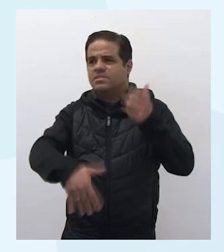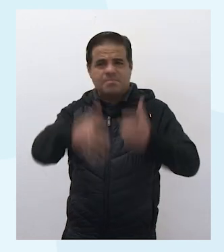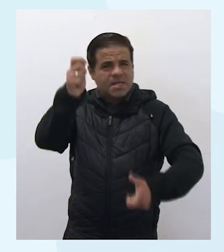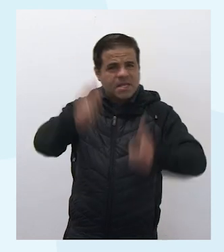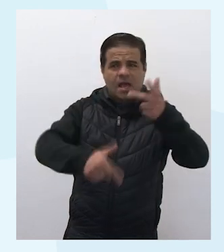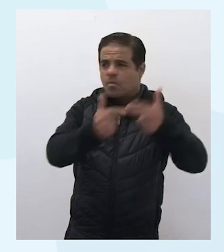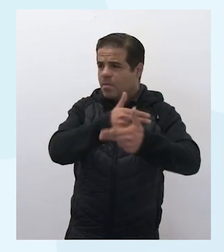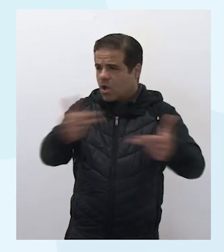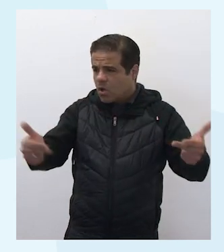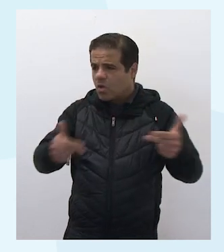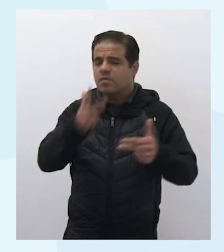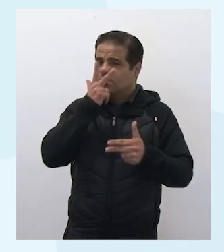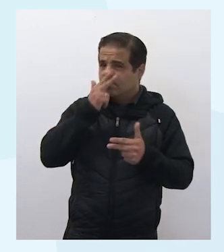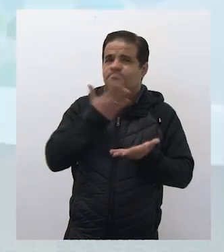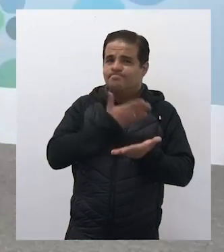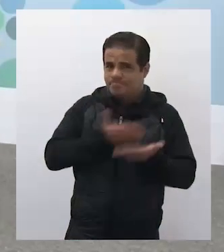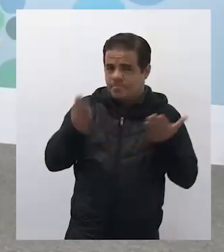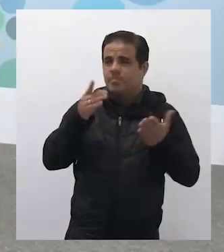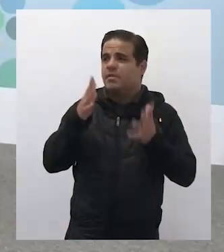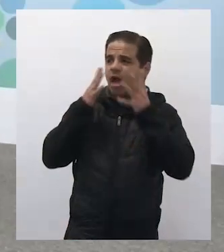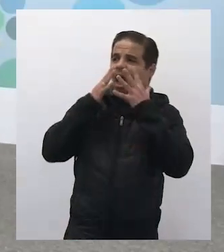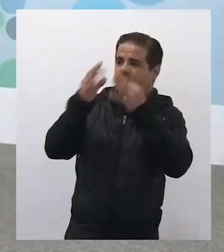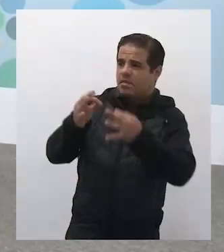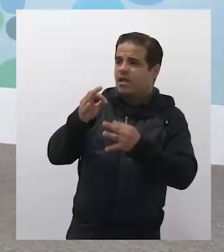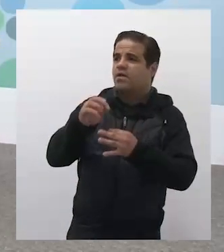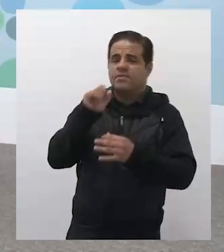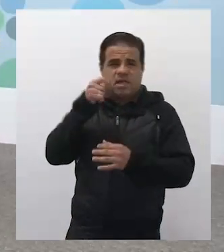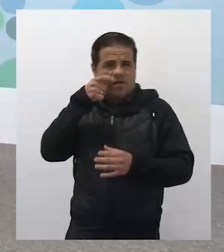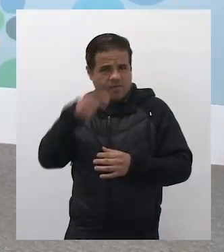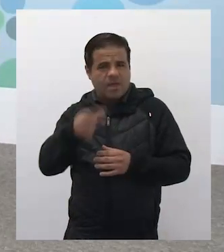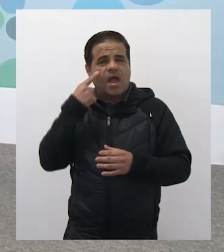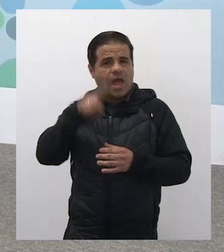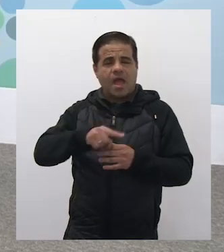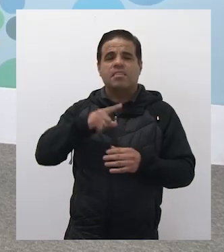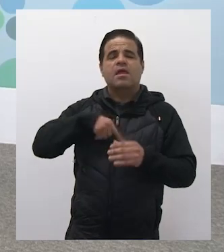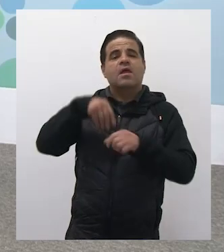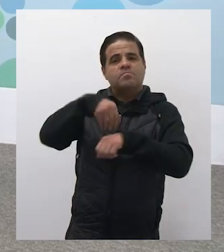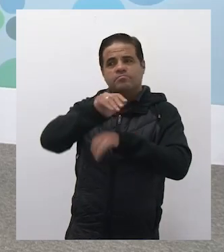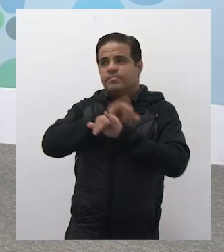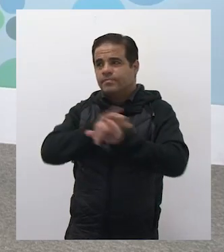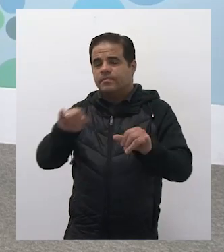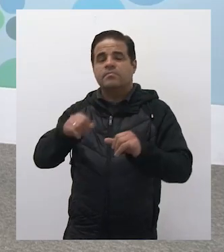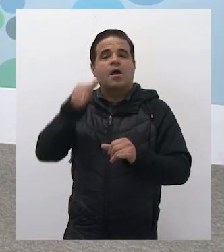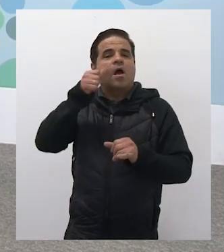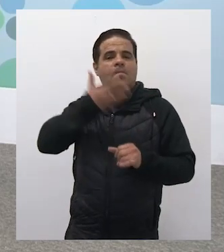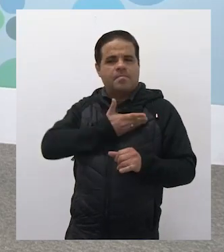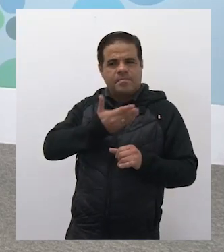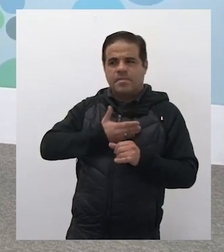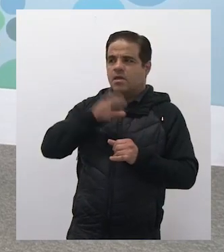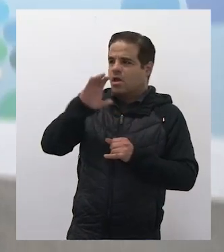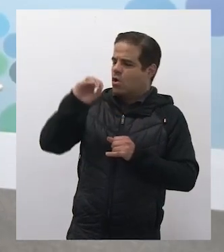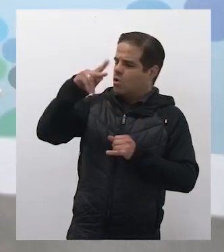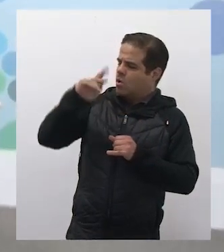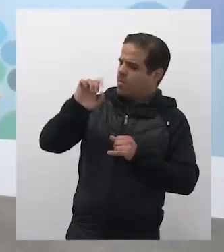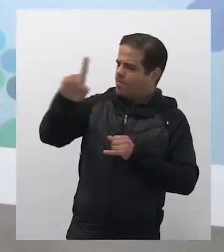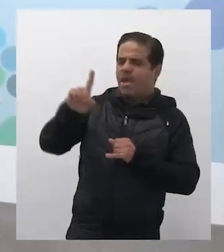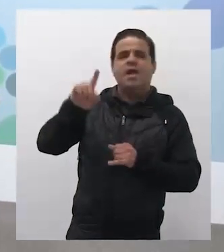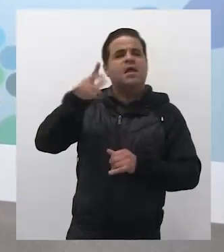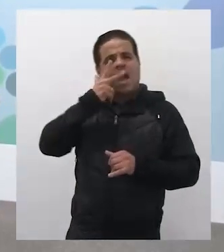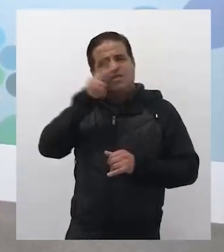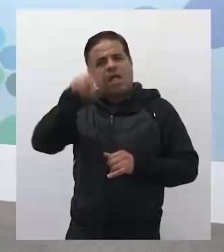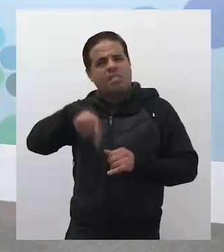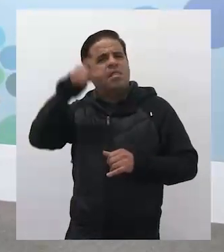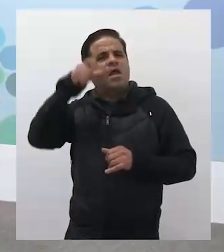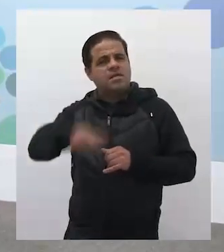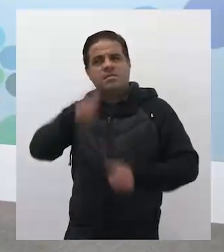que talvez tenha passado um pouco batido. Recebi até uma mensagem aqui de uma amiga da COPED me falando, olha, talvez seria